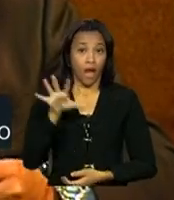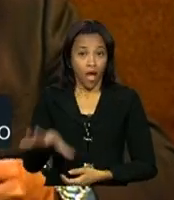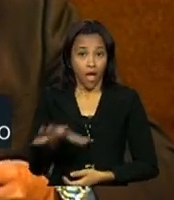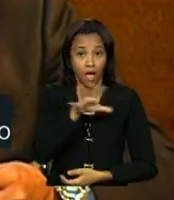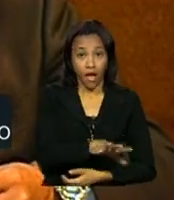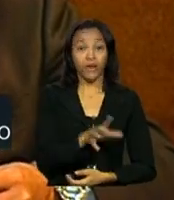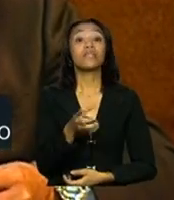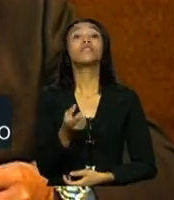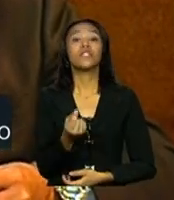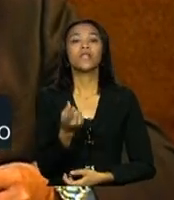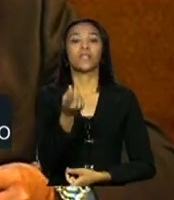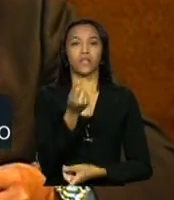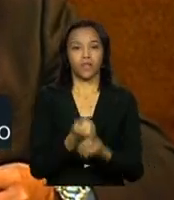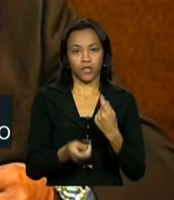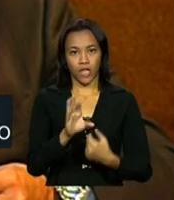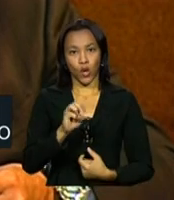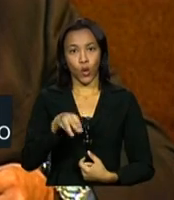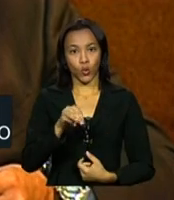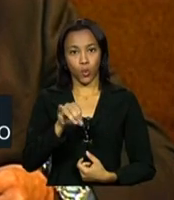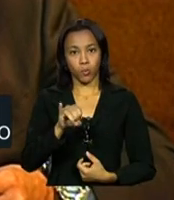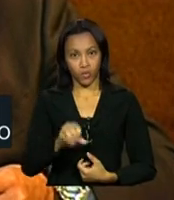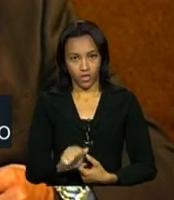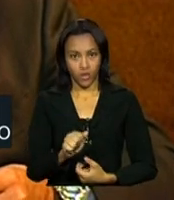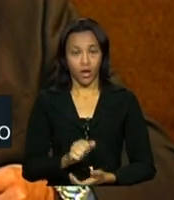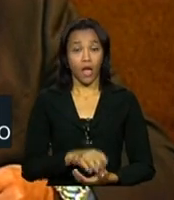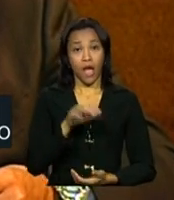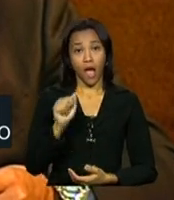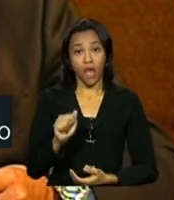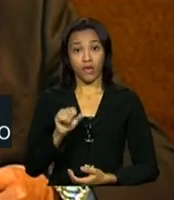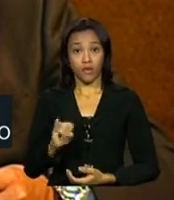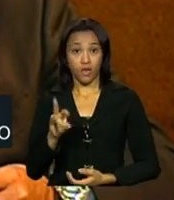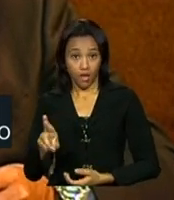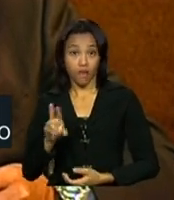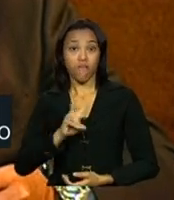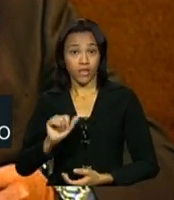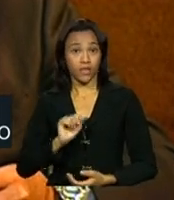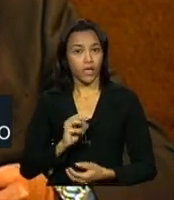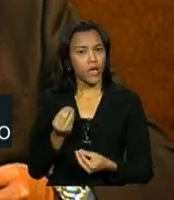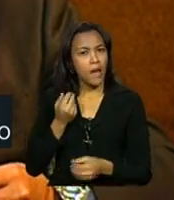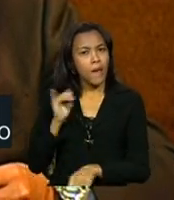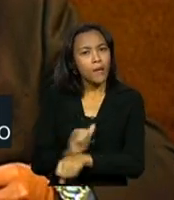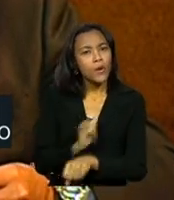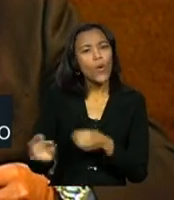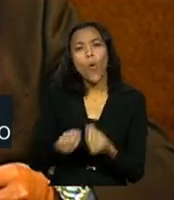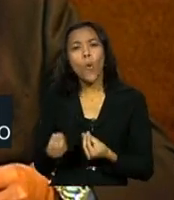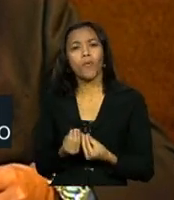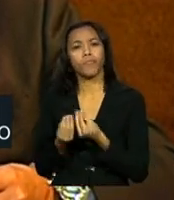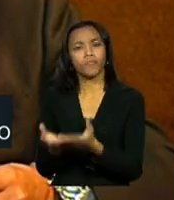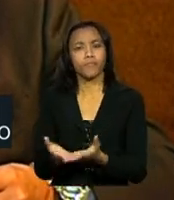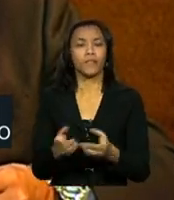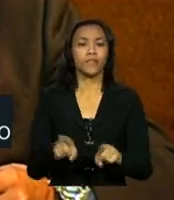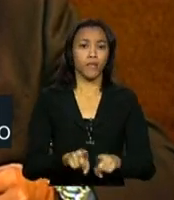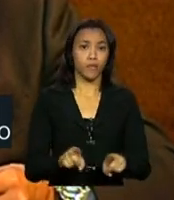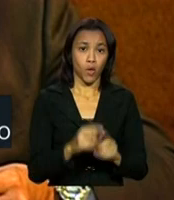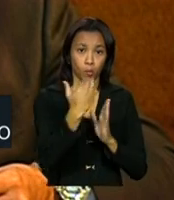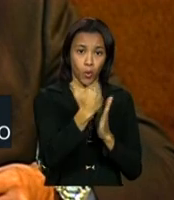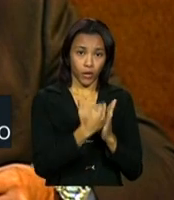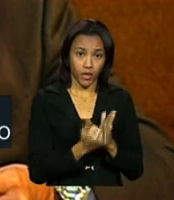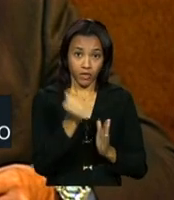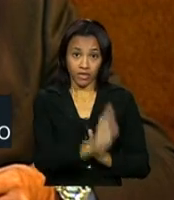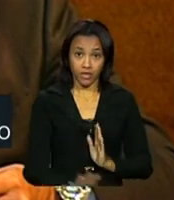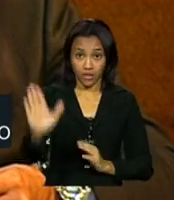economia em que a e r Será aplicado as casas São o programa nacional de